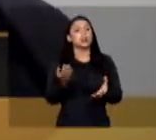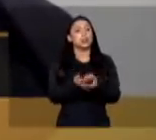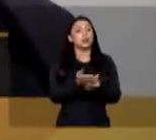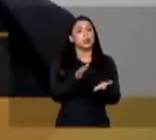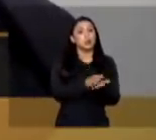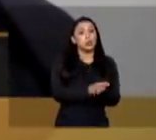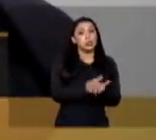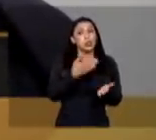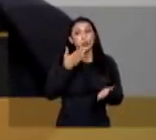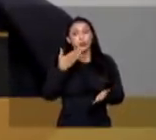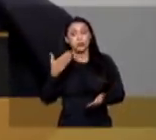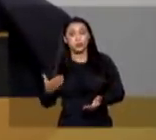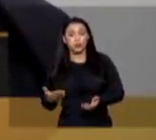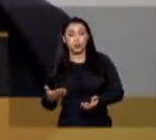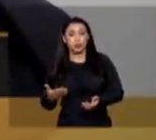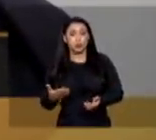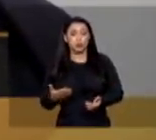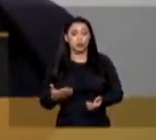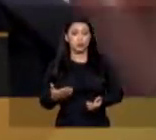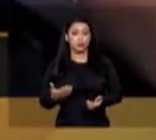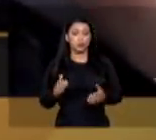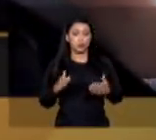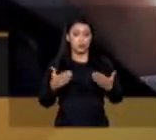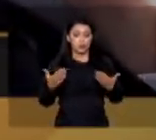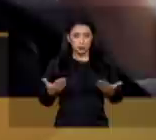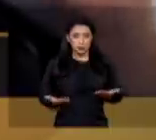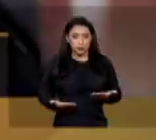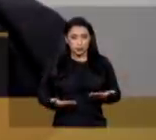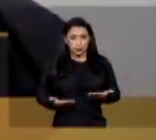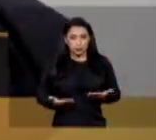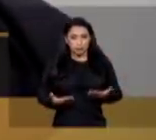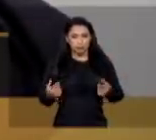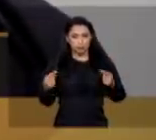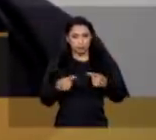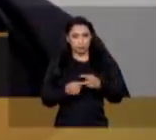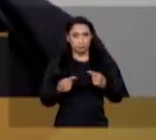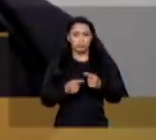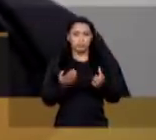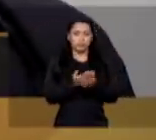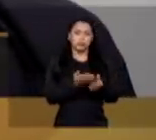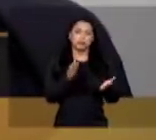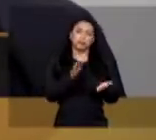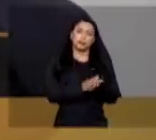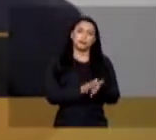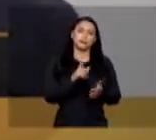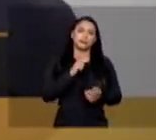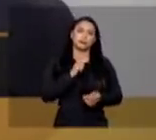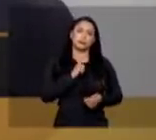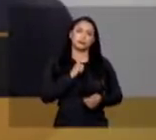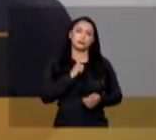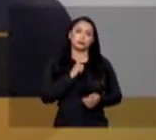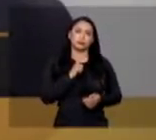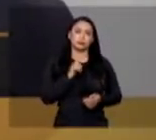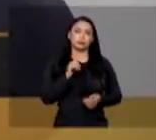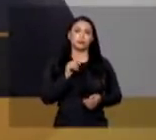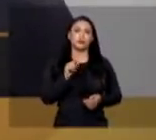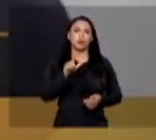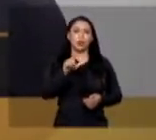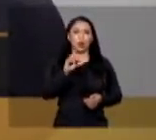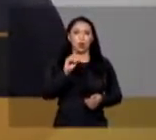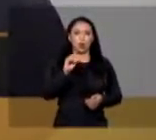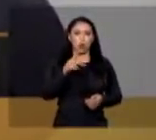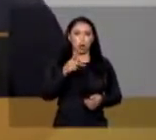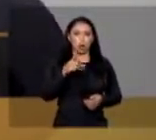processo ou pedido pendente. Nessa linha, ao tratar das questões prejudiciais no processo penal, Aury Lopes Júnior diz: